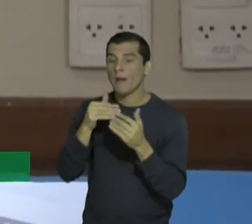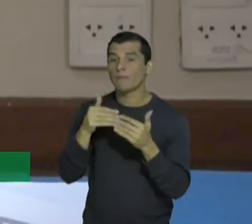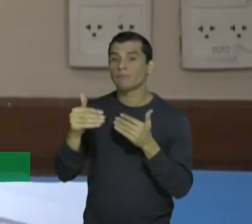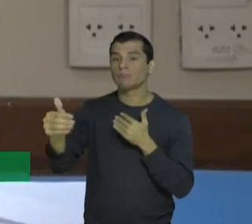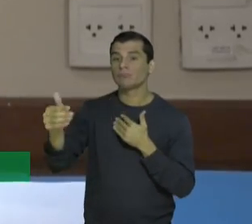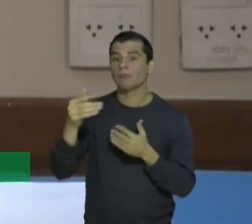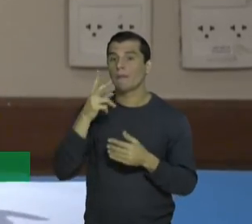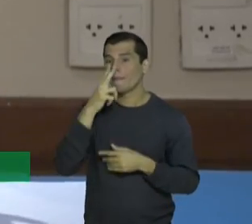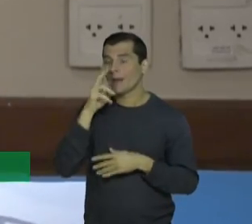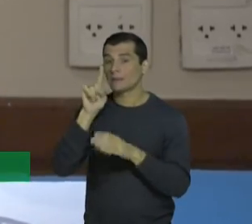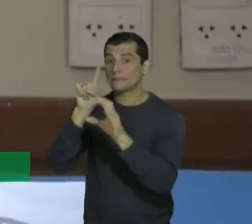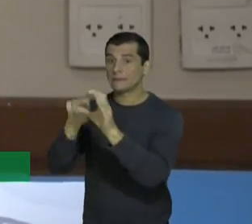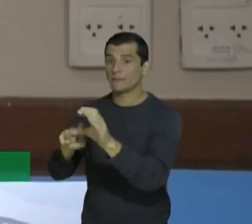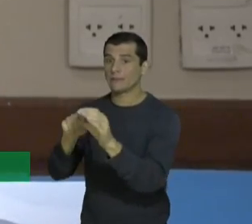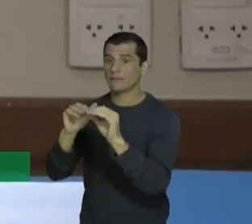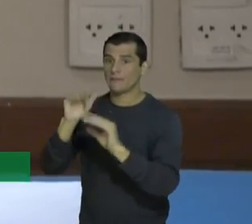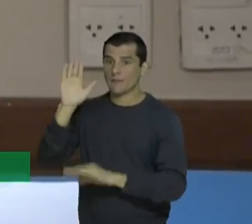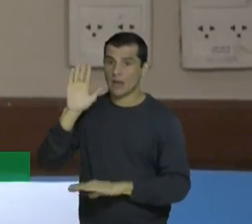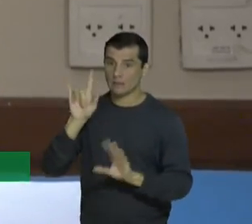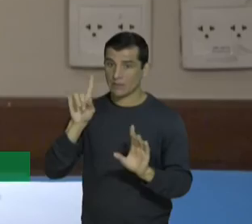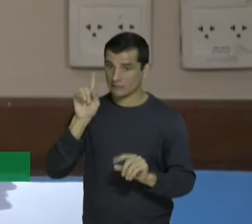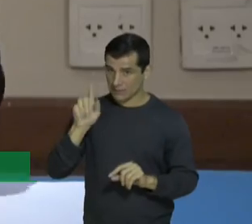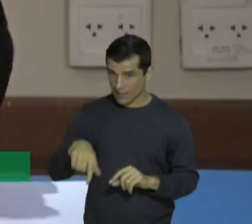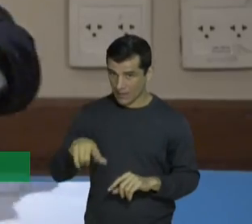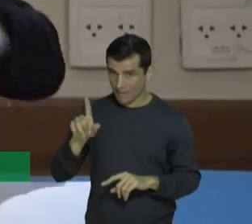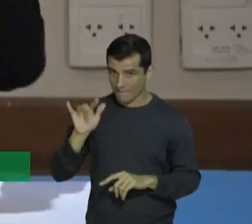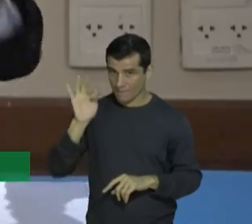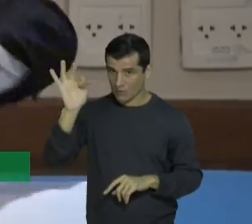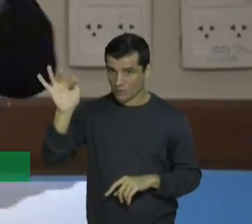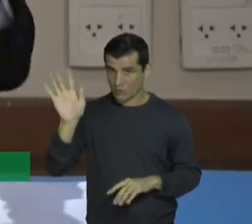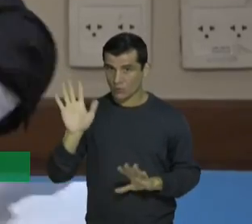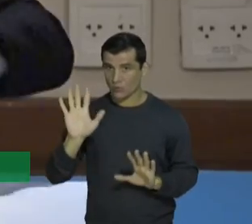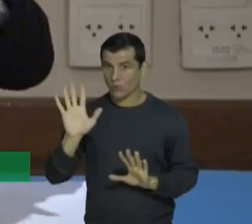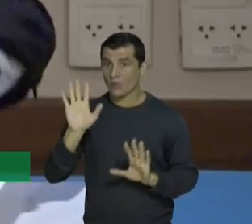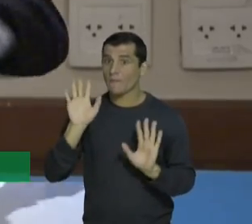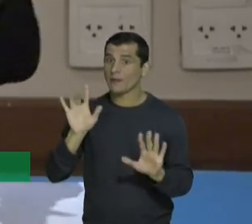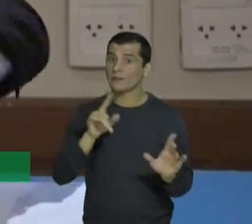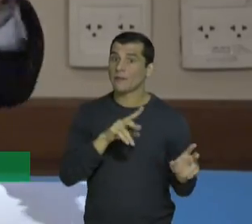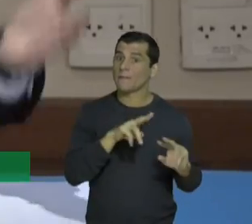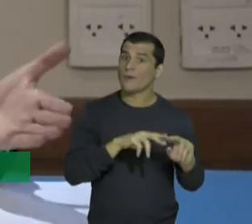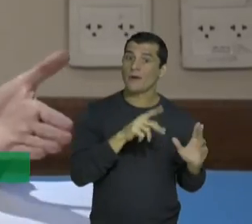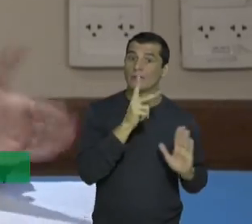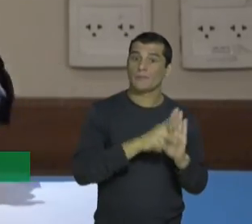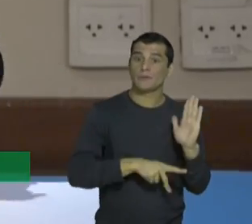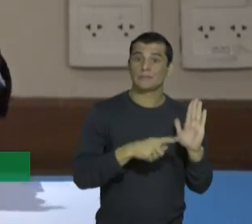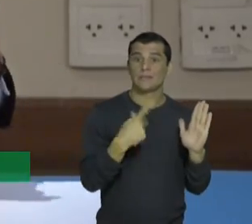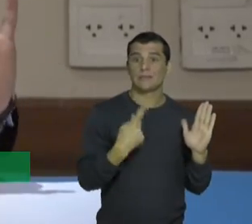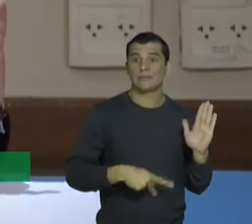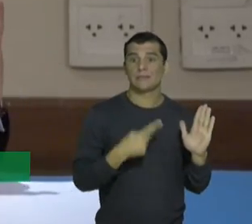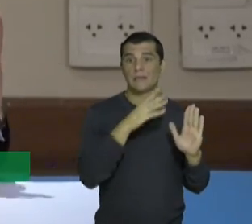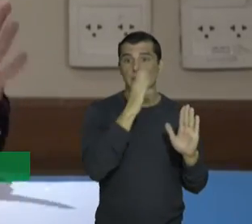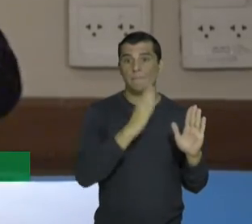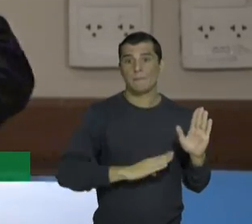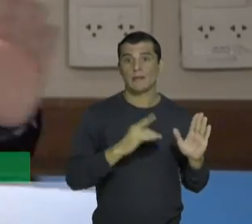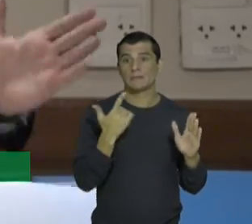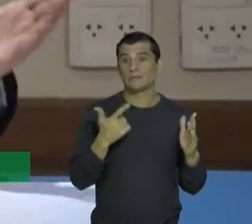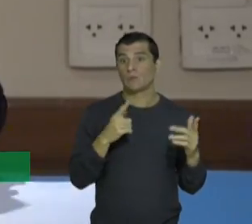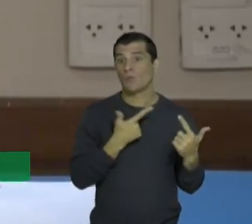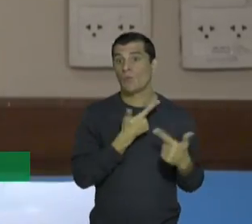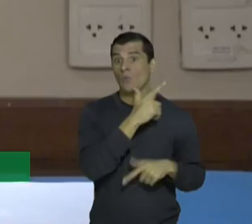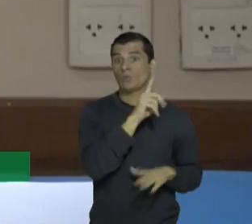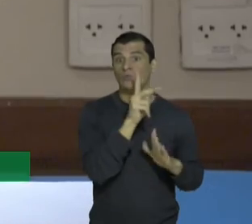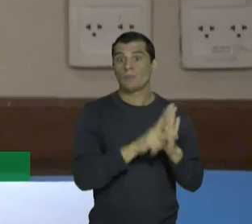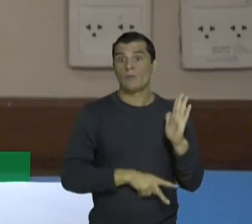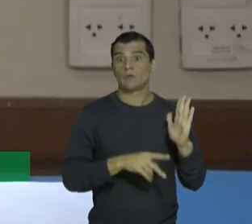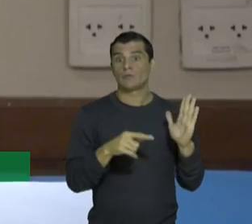periferização de destino isso é porque nós não temos uma contrapartida de projeto nacional para oferecer isso me parece e dos vários